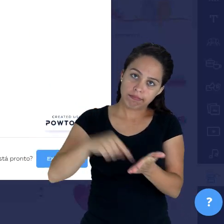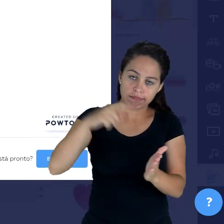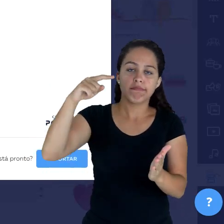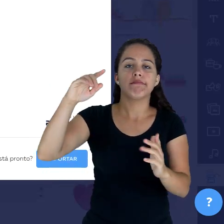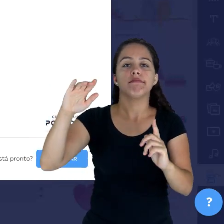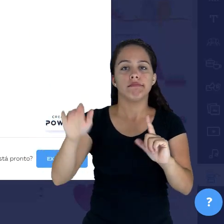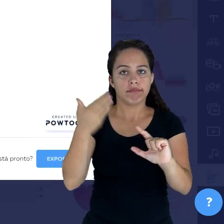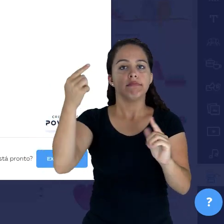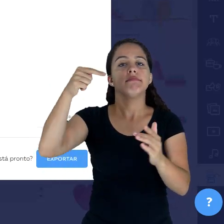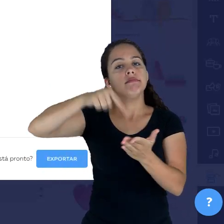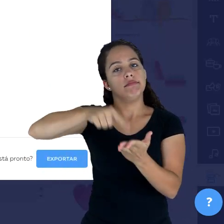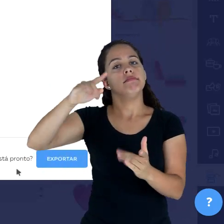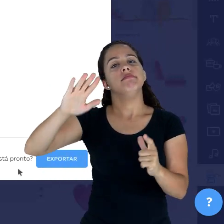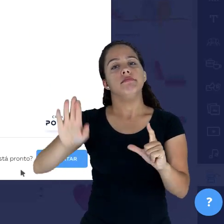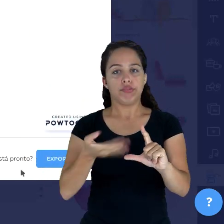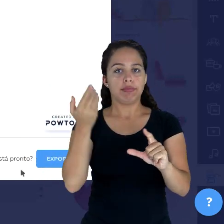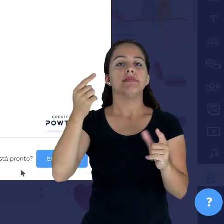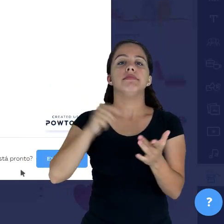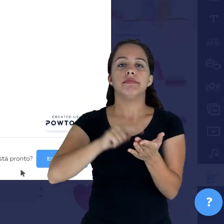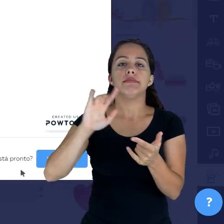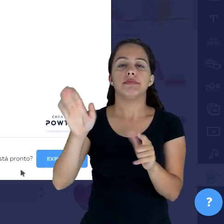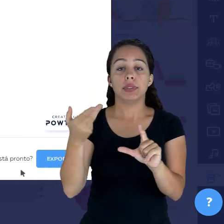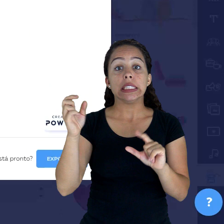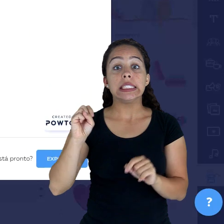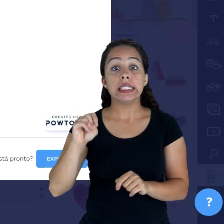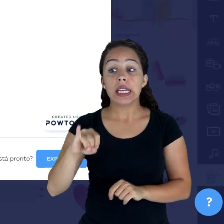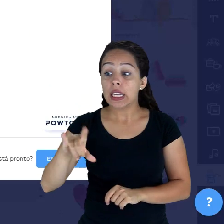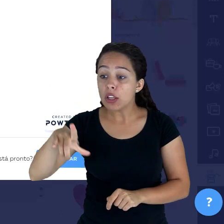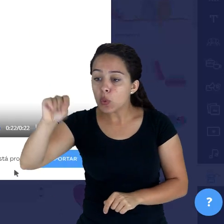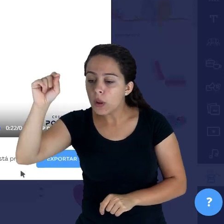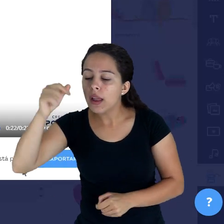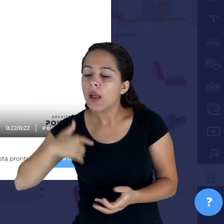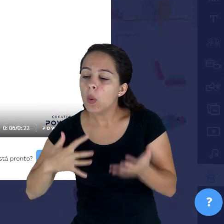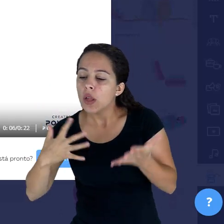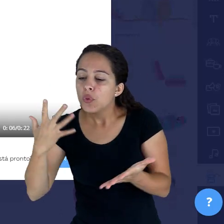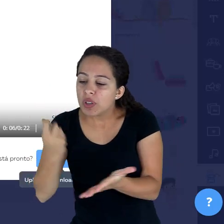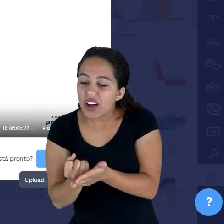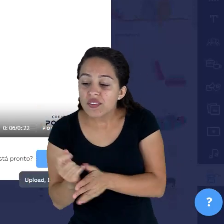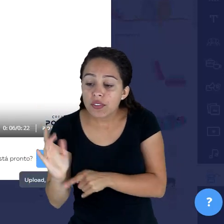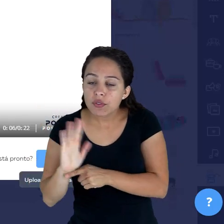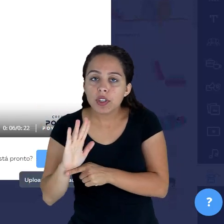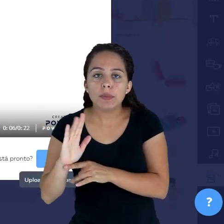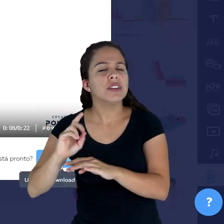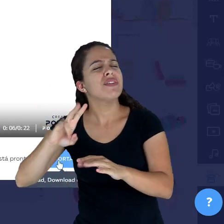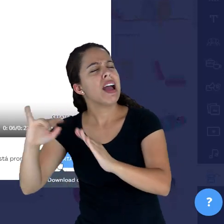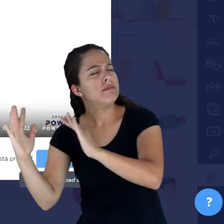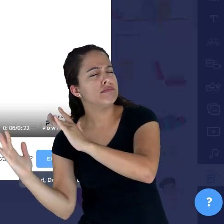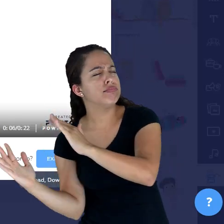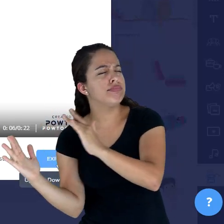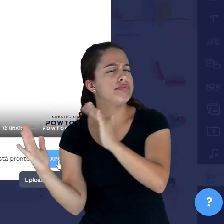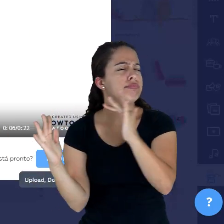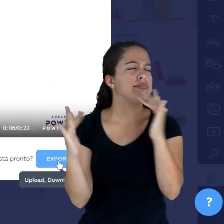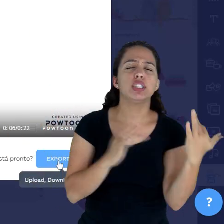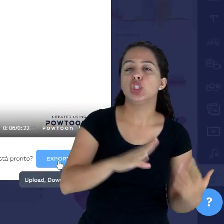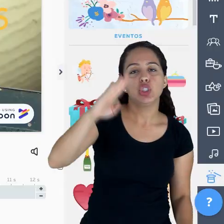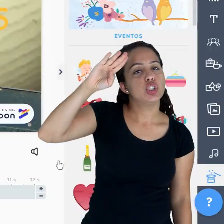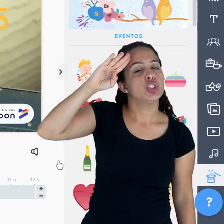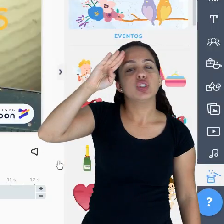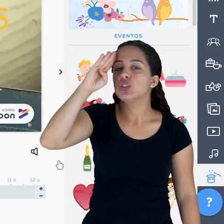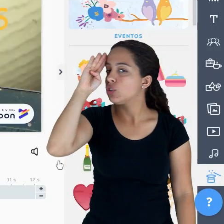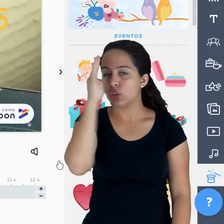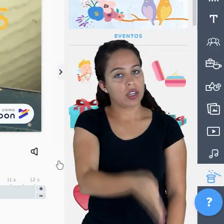para passar próximo em filme já passa de forma corrente sem nenhuma pausa não deixar como filme